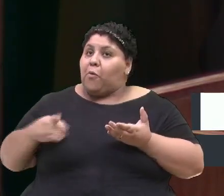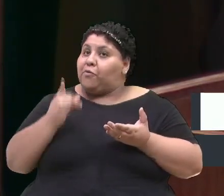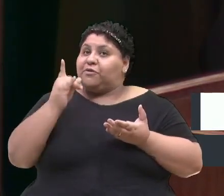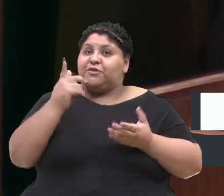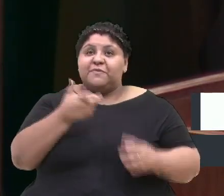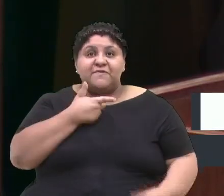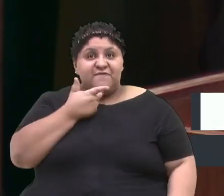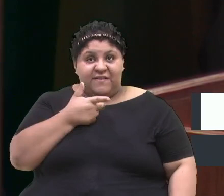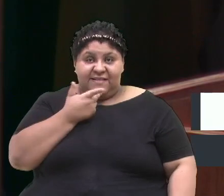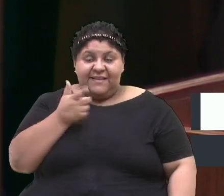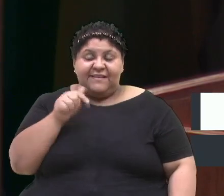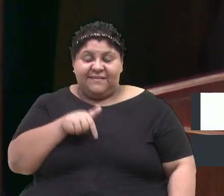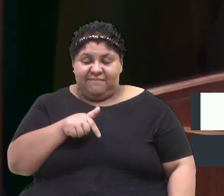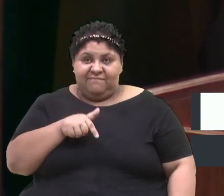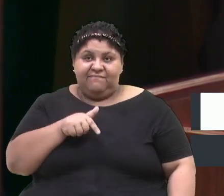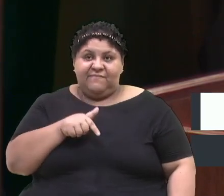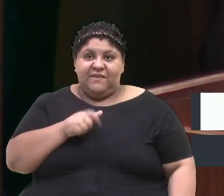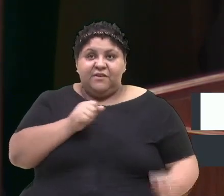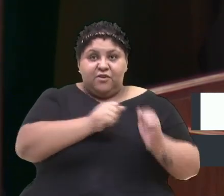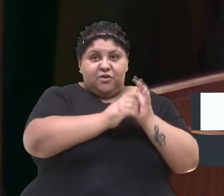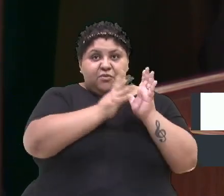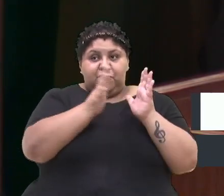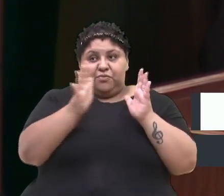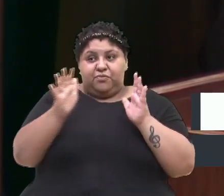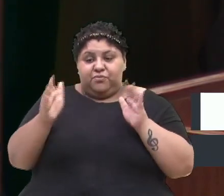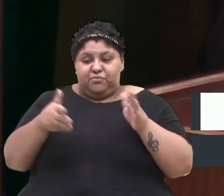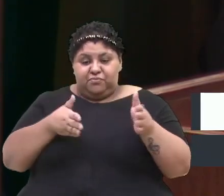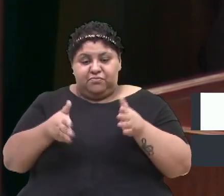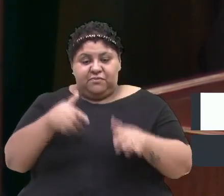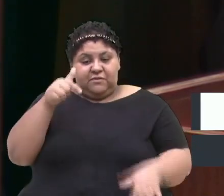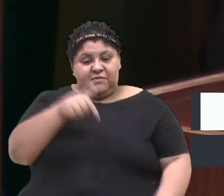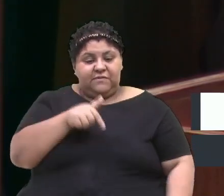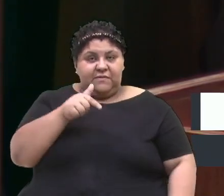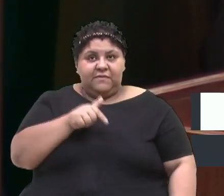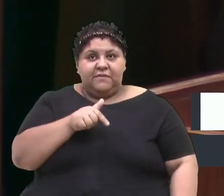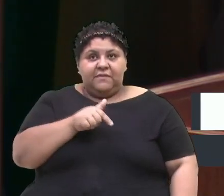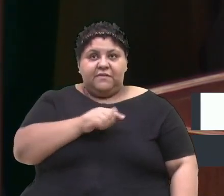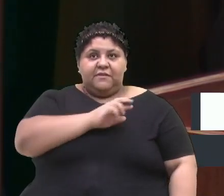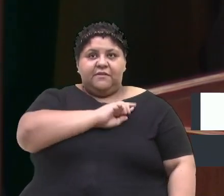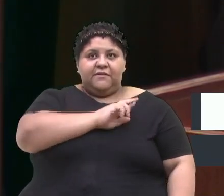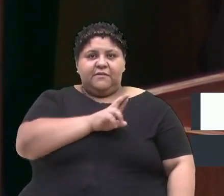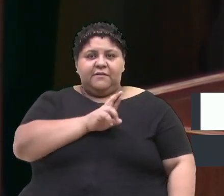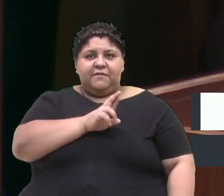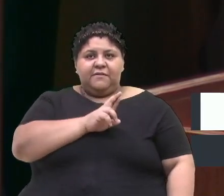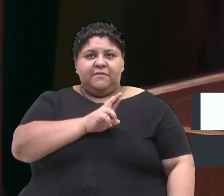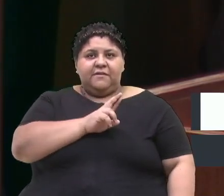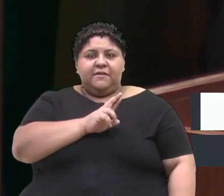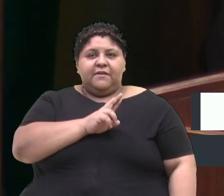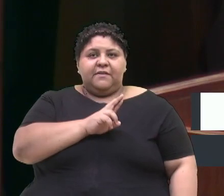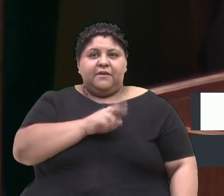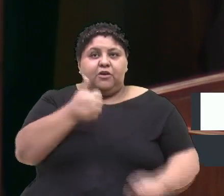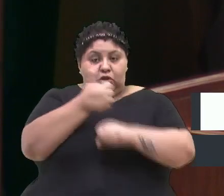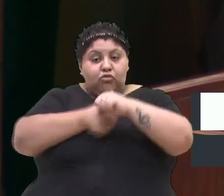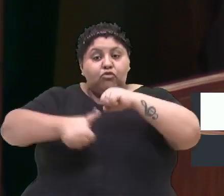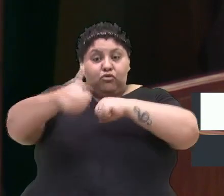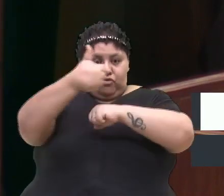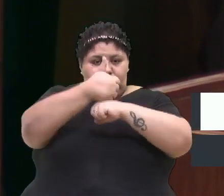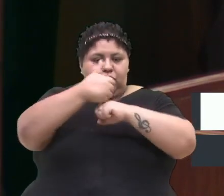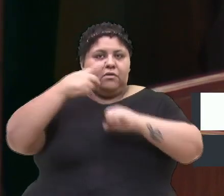fala durante este período que eu estive aqui representando o vereador, substituindo o